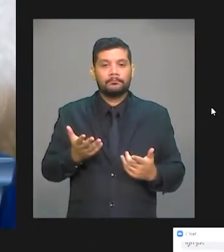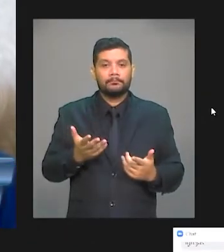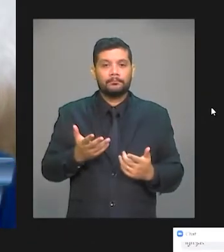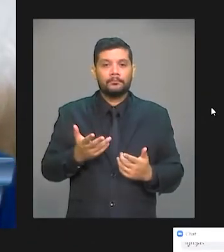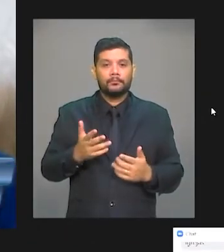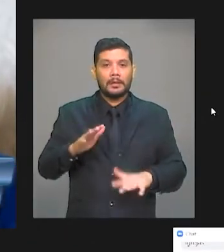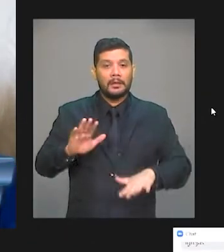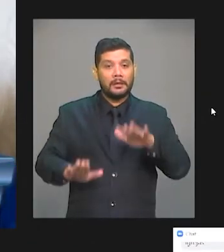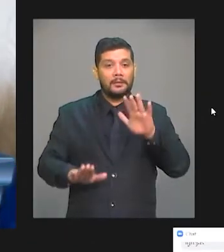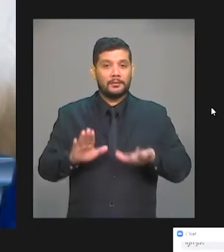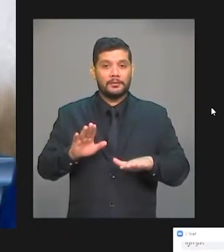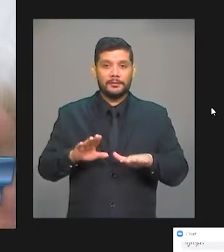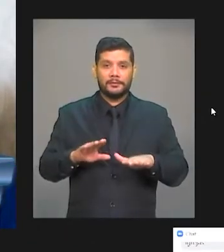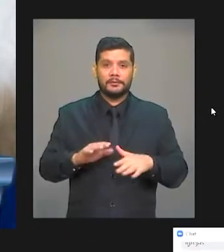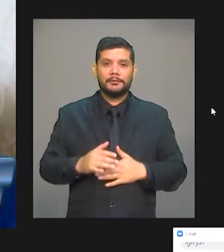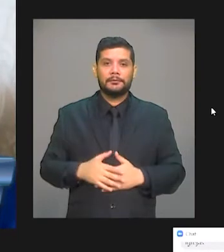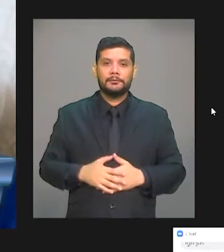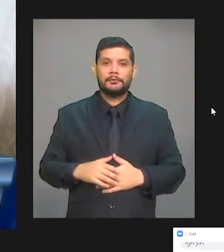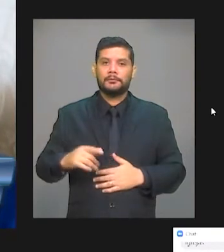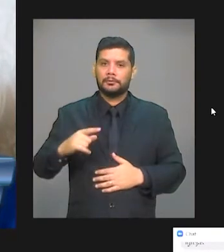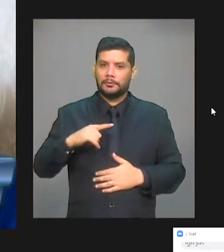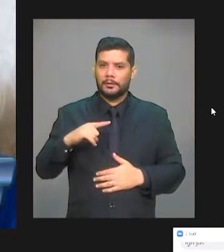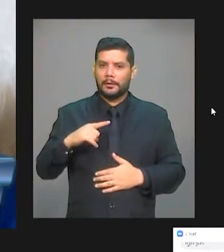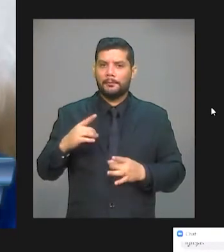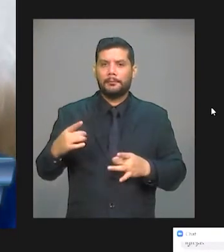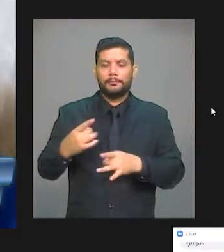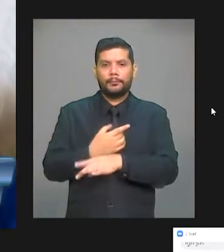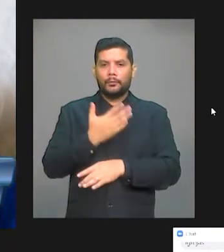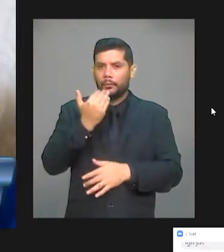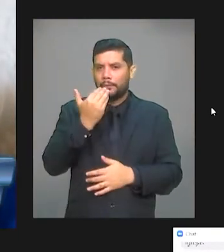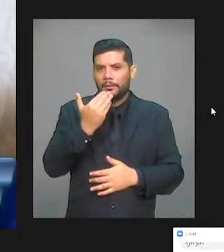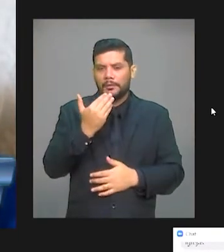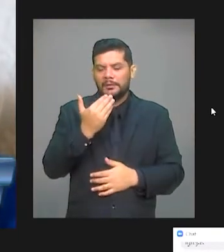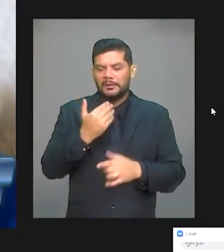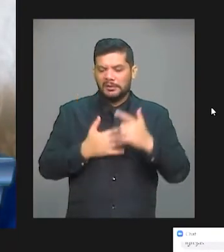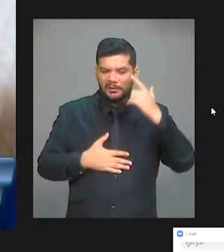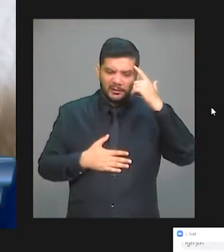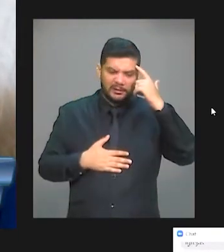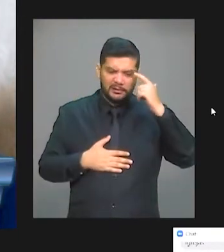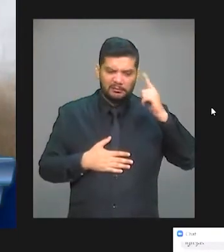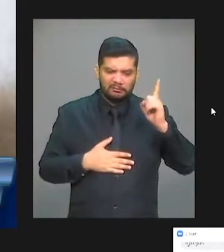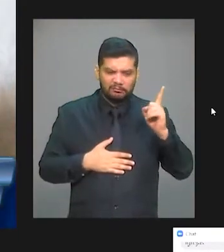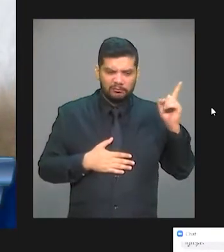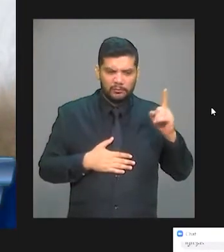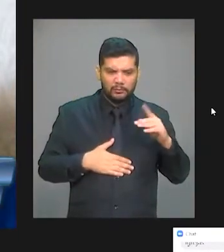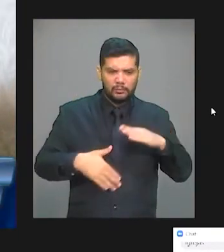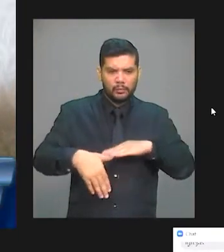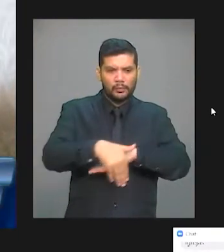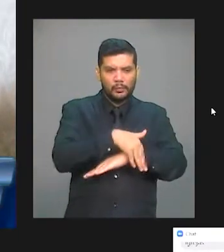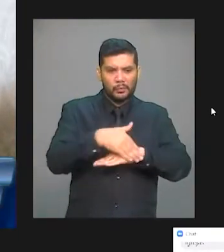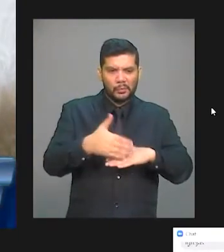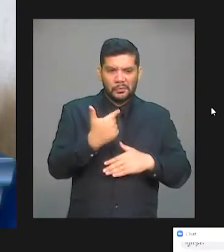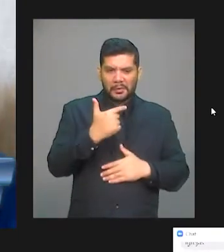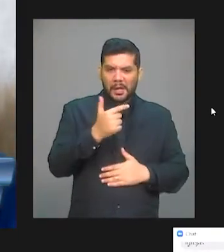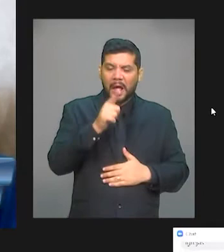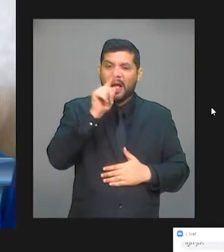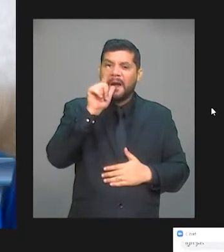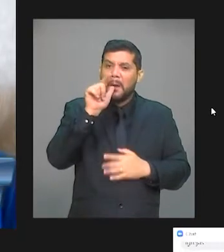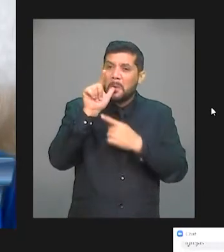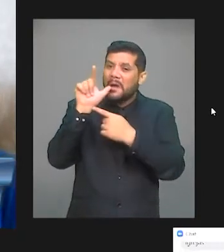casa, que a gente tem a nossa comida na mesa e se lembra daqueles que não têm, às vezes, nem água para beber. Então, presidente,